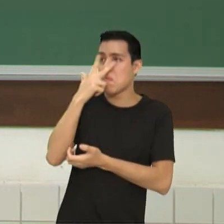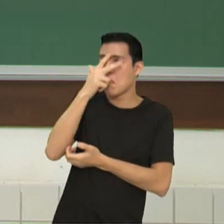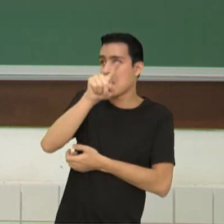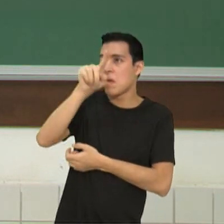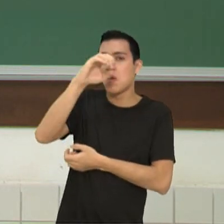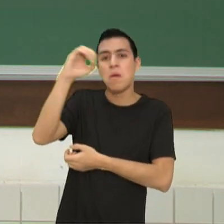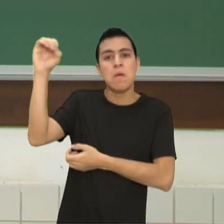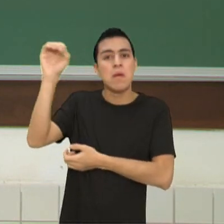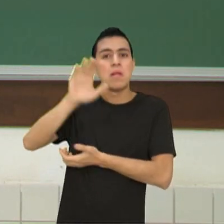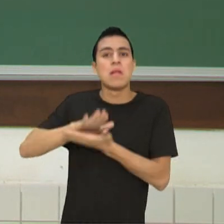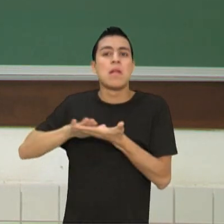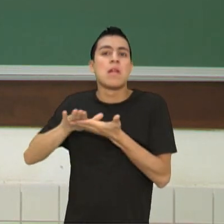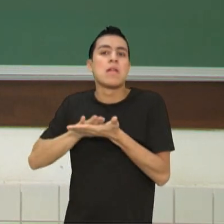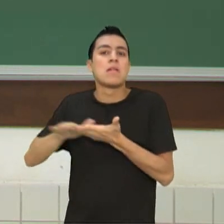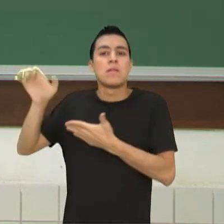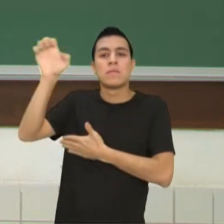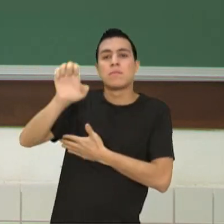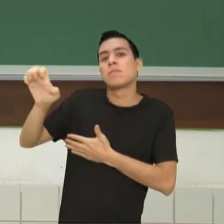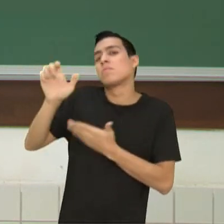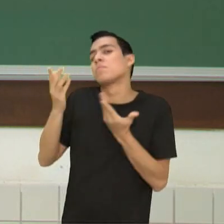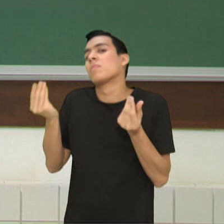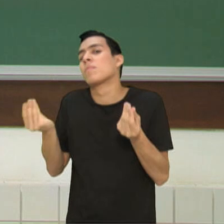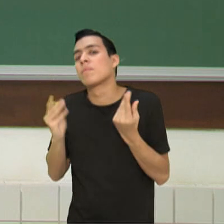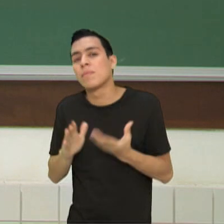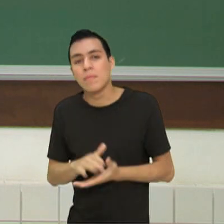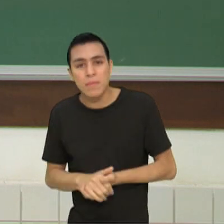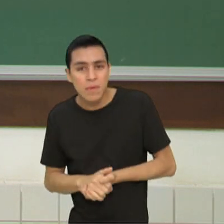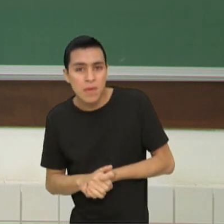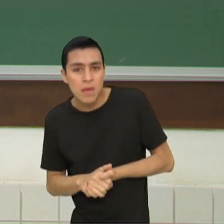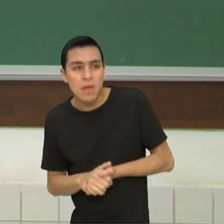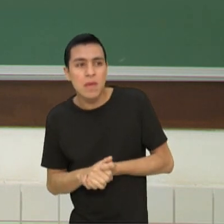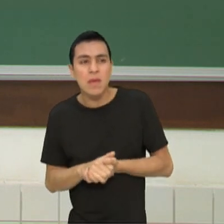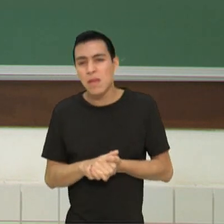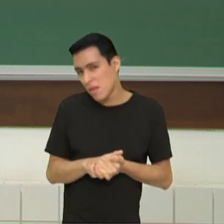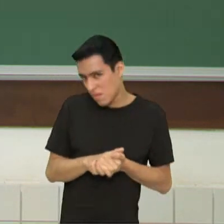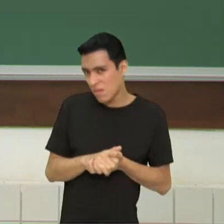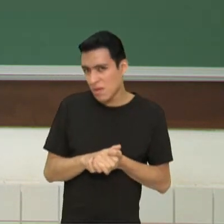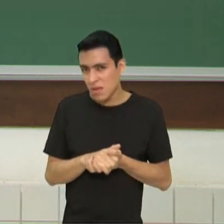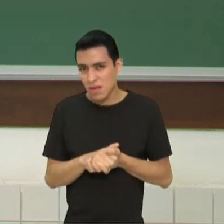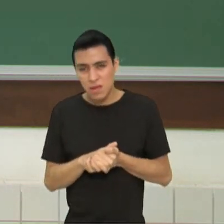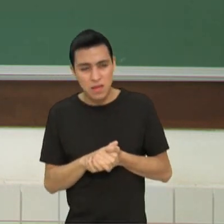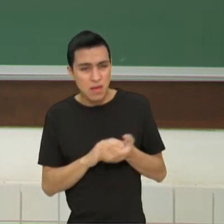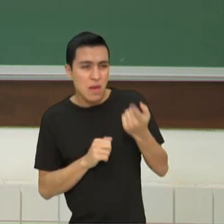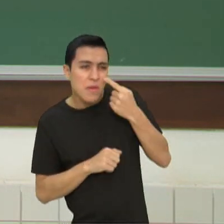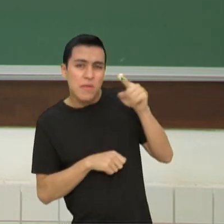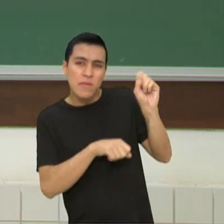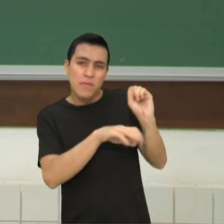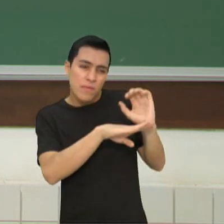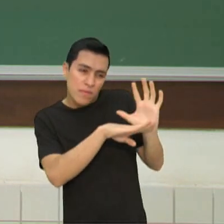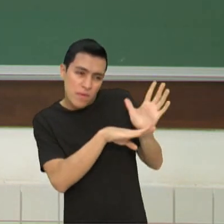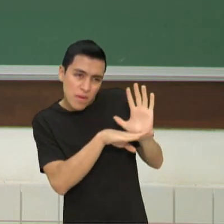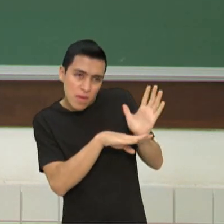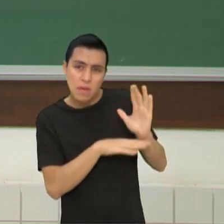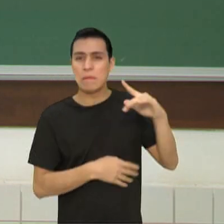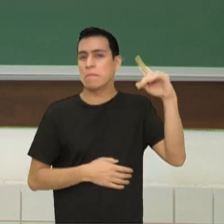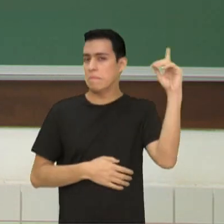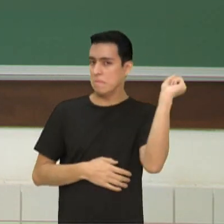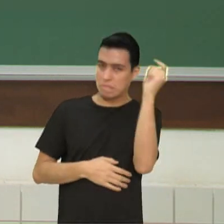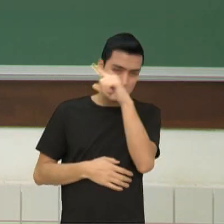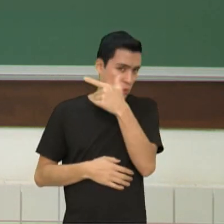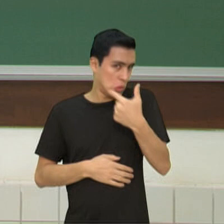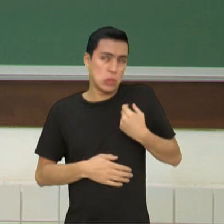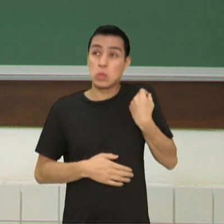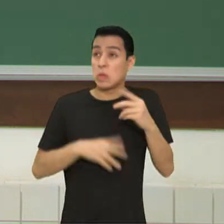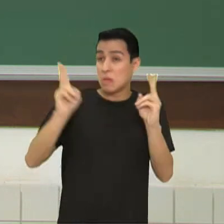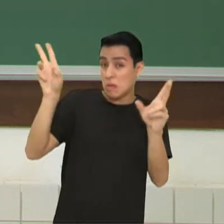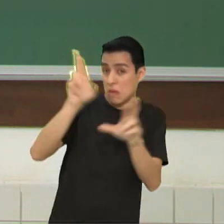existem. Né? Dengue. A gente vê isso retratado, inclusive, em alguns filmes. Muito difícil, né?